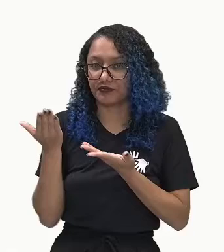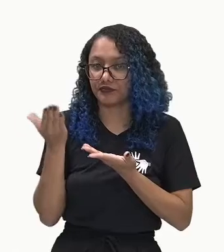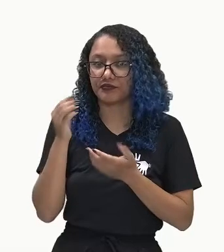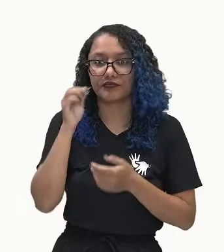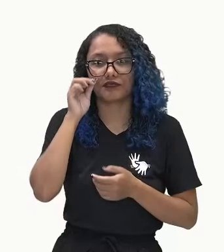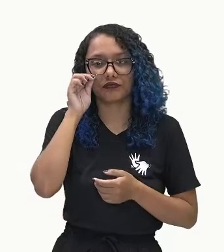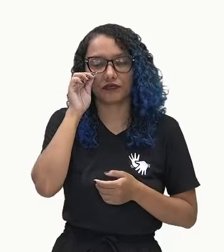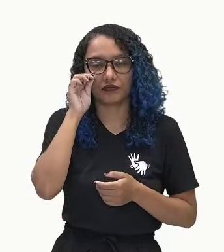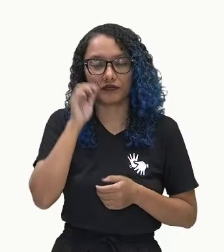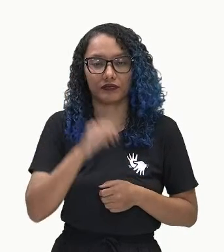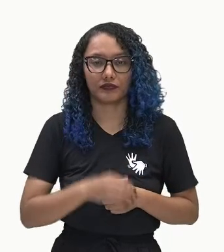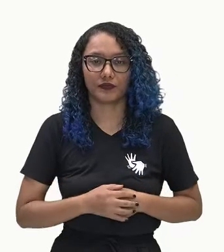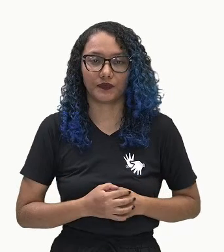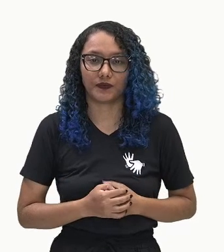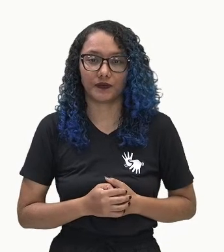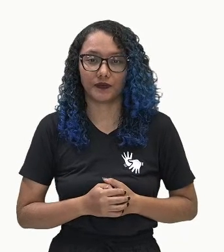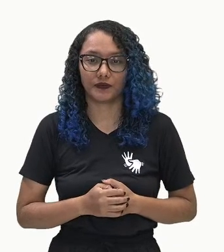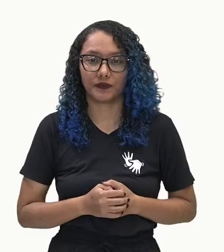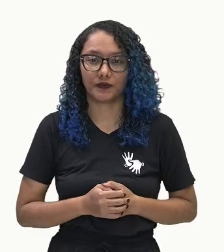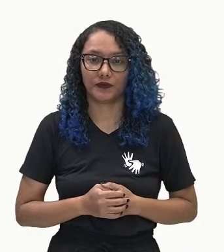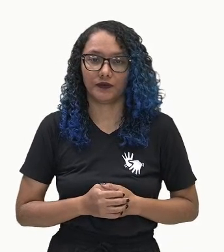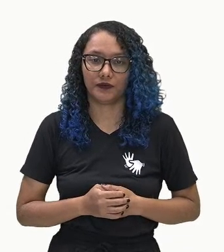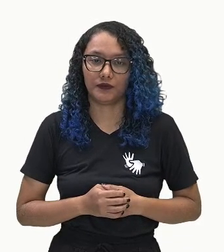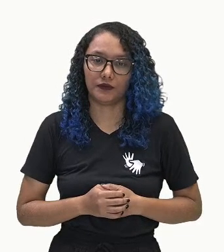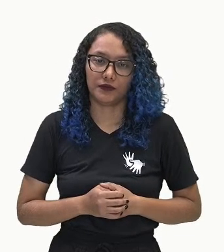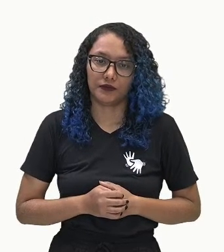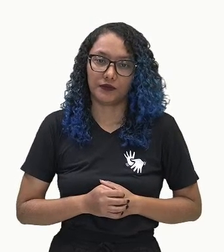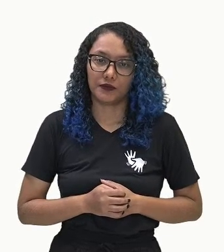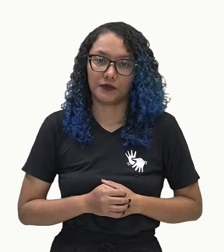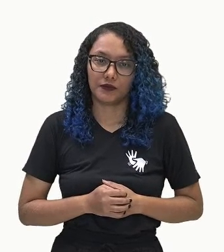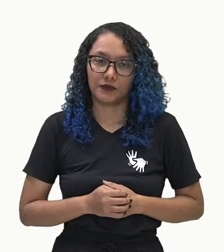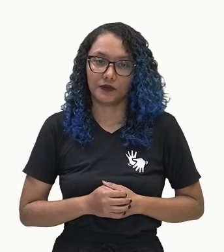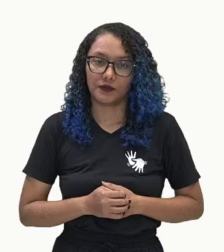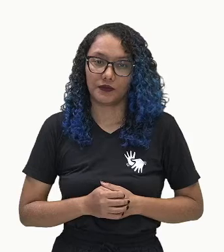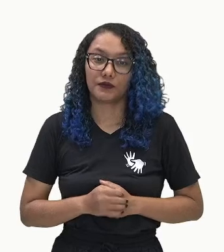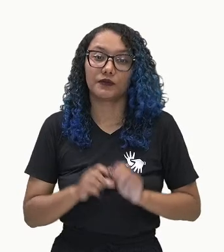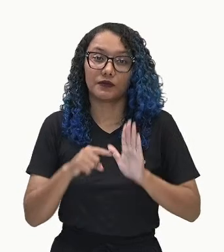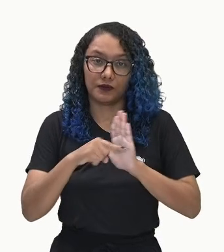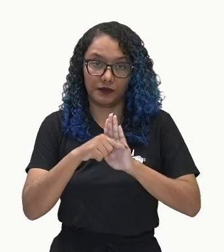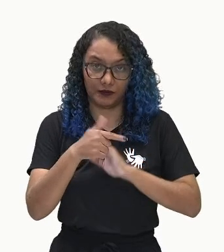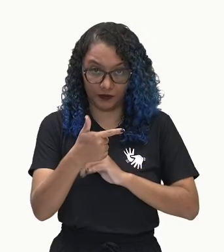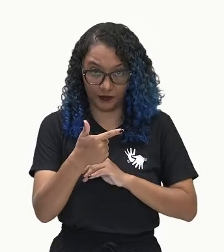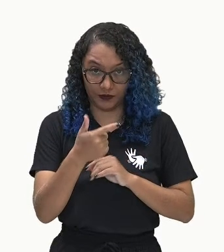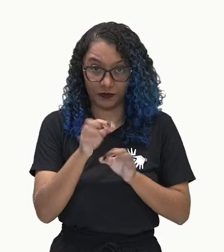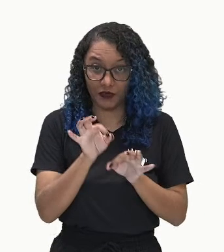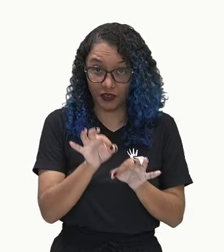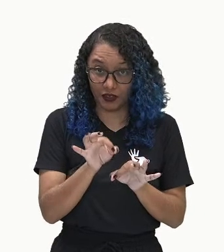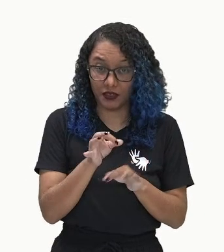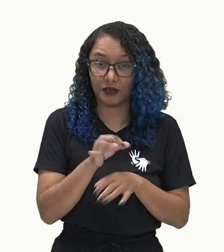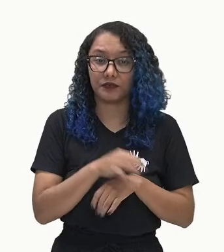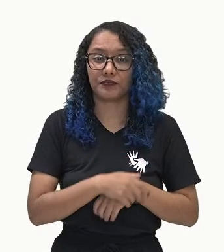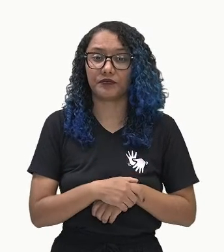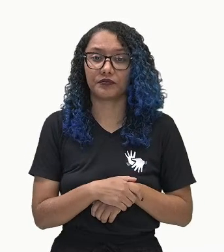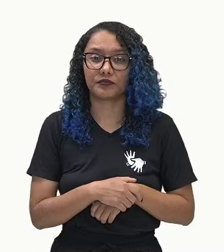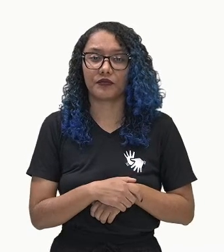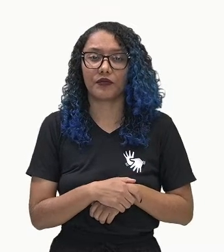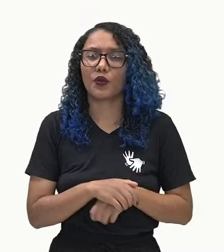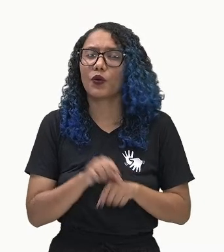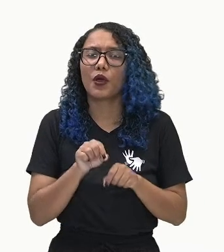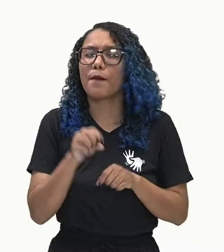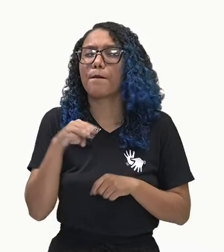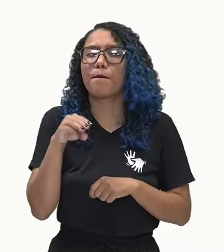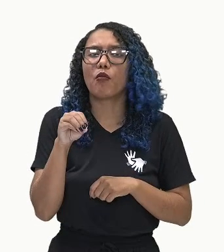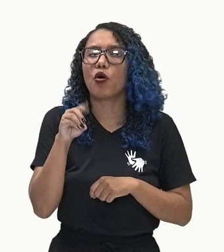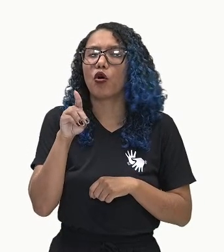então. Então, aqui nesse caso, nós temos o menos 2. O módulo são aquelas